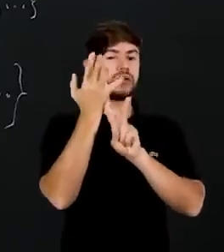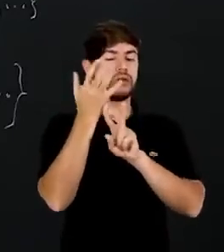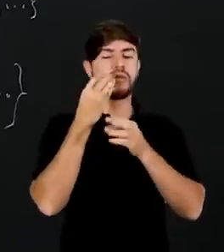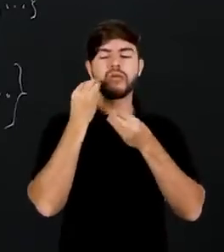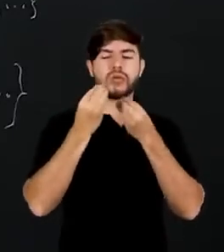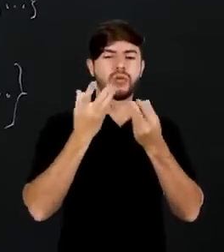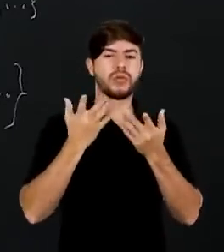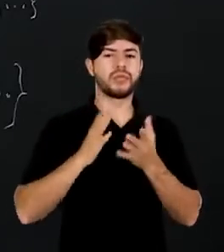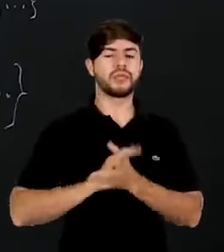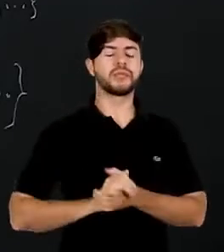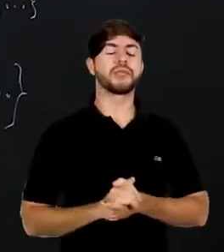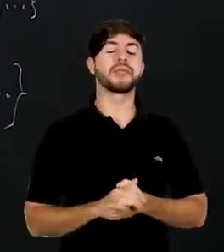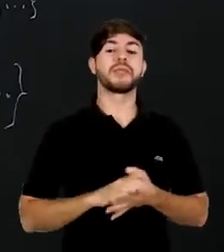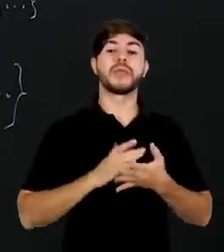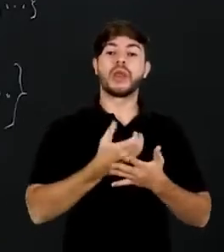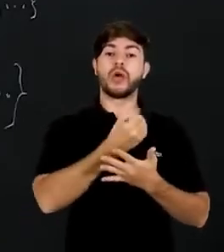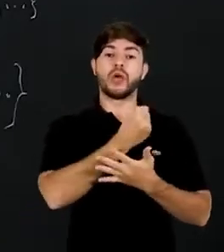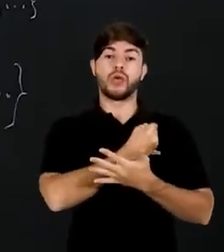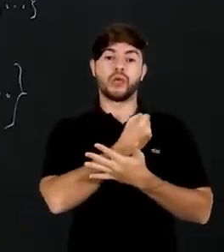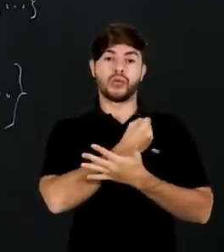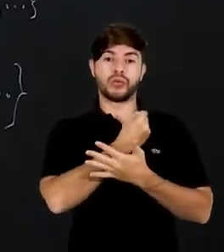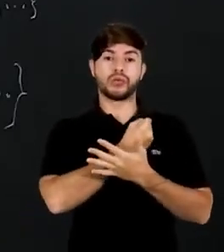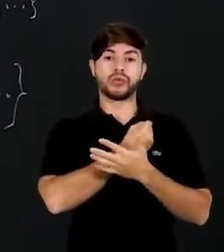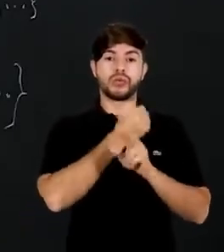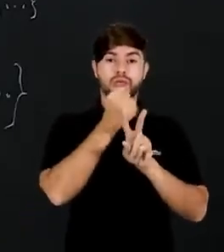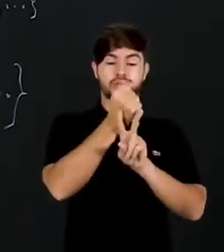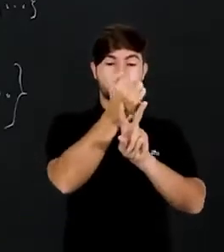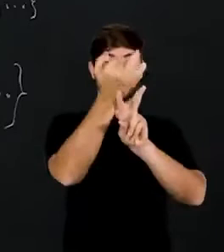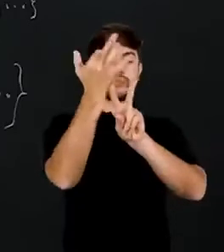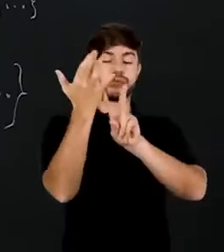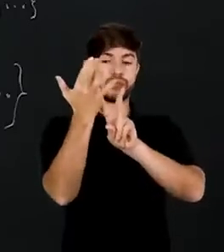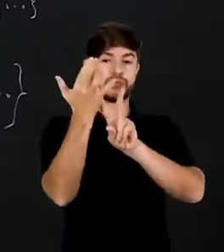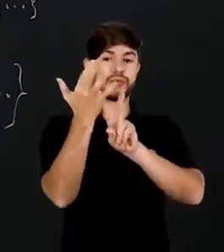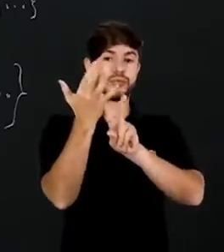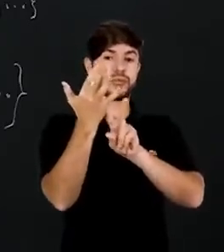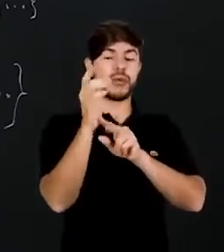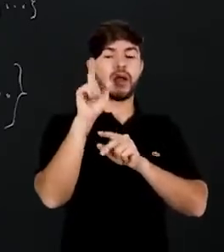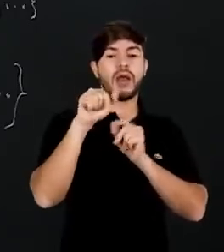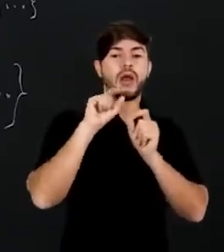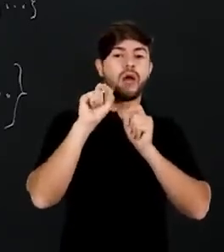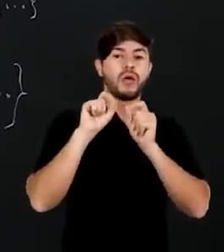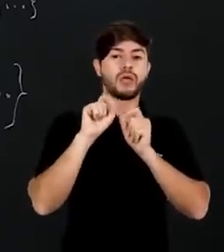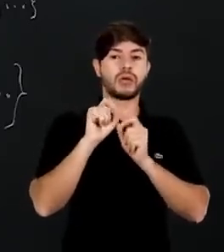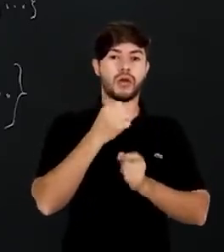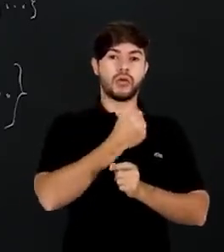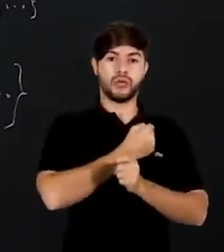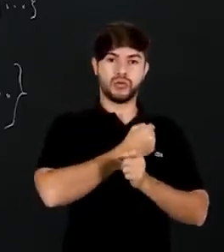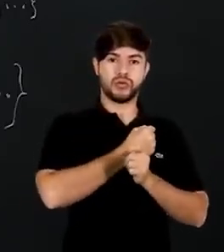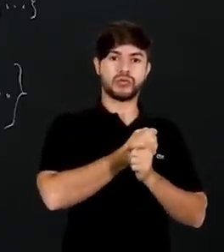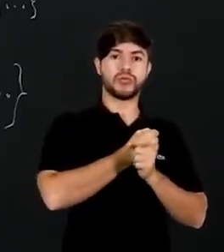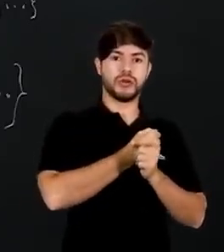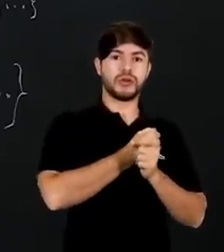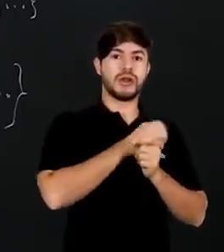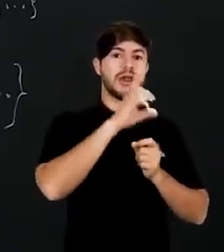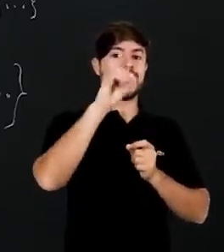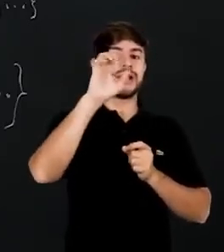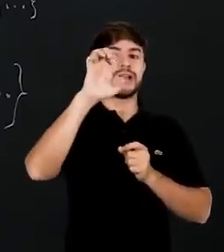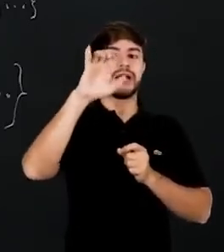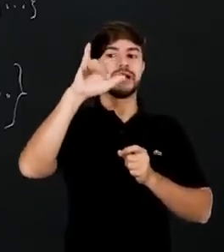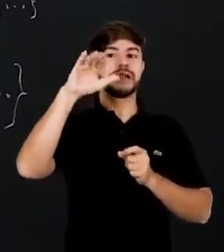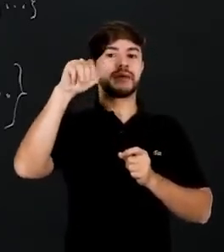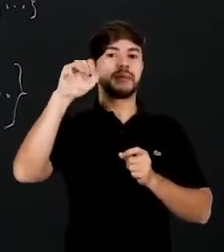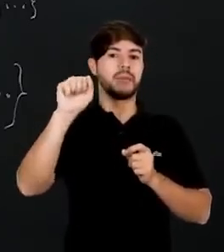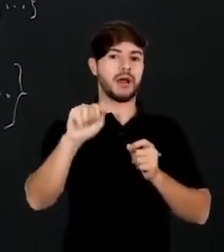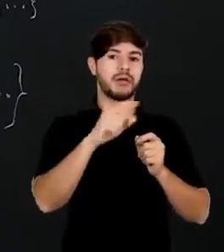embaixo, quer dizer. Um número irracional, ele é, por exemplo, um número decimal, sendo que